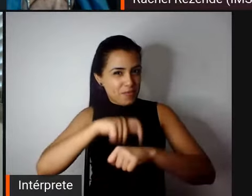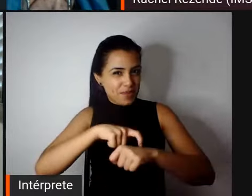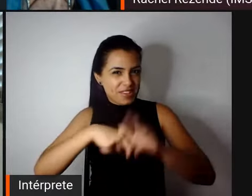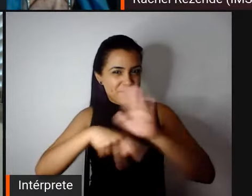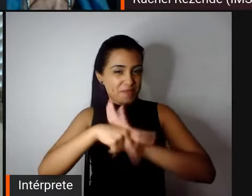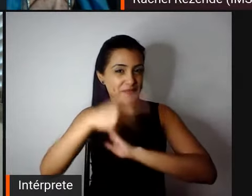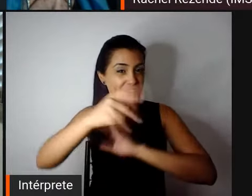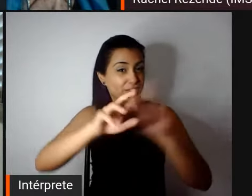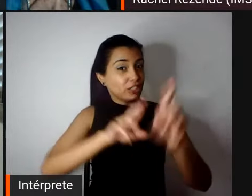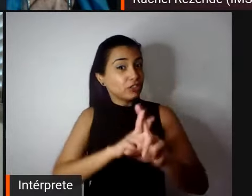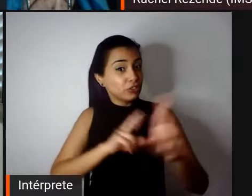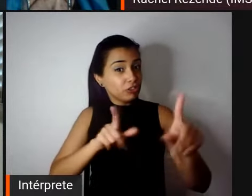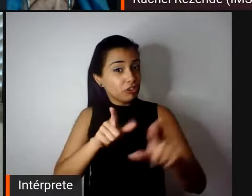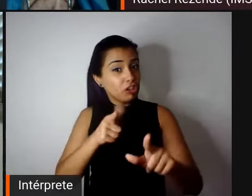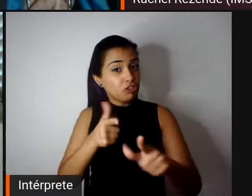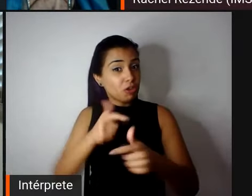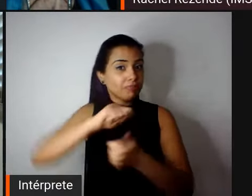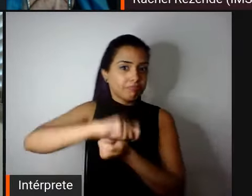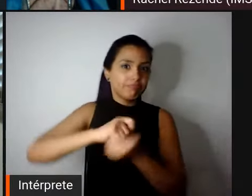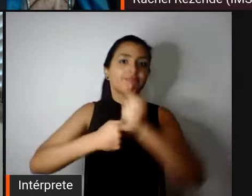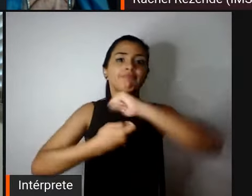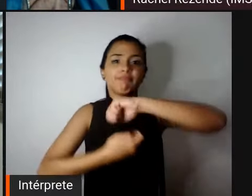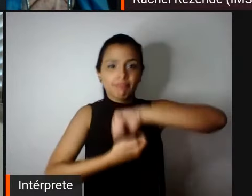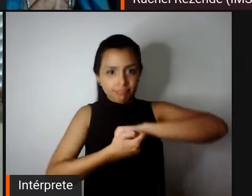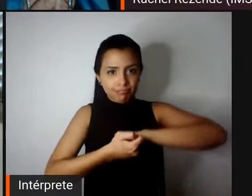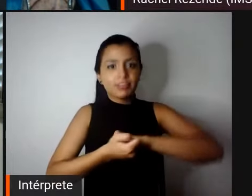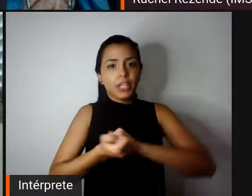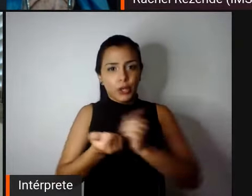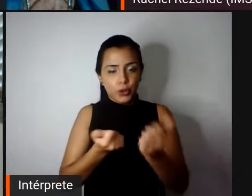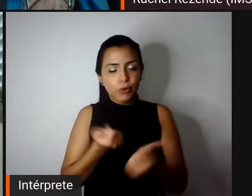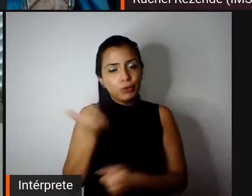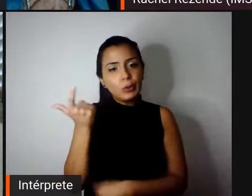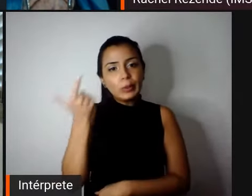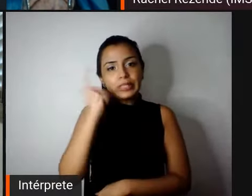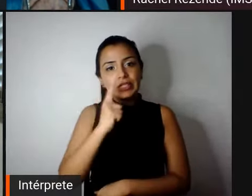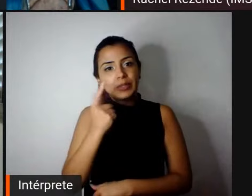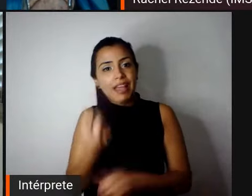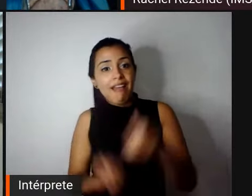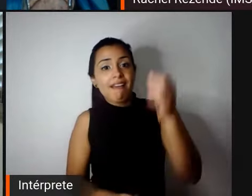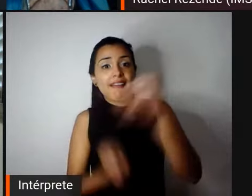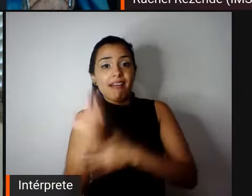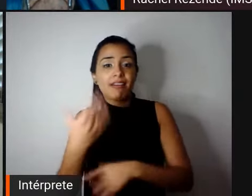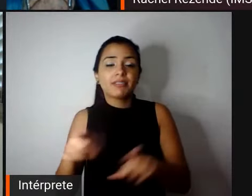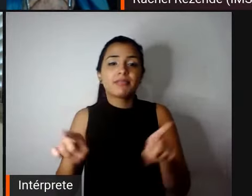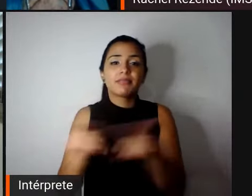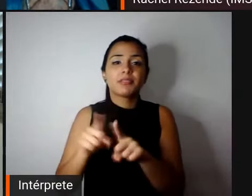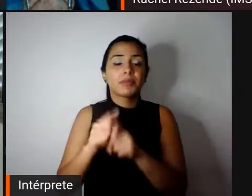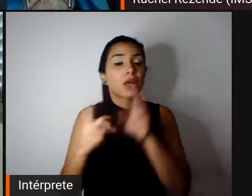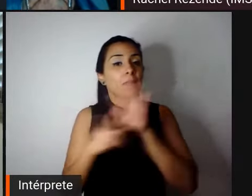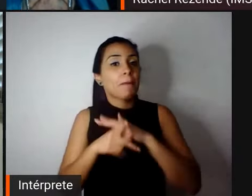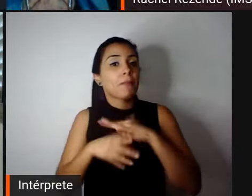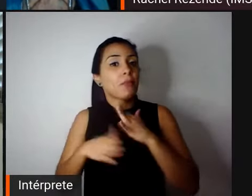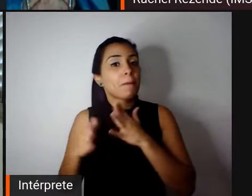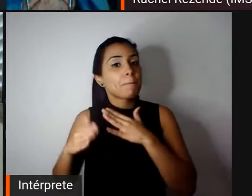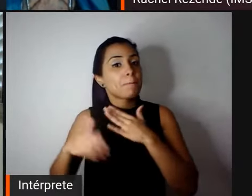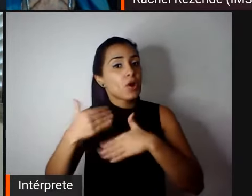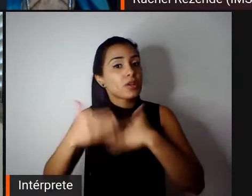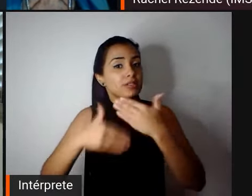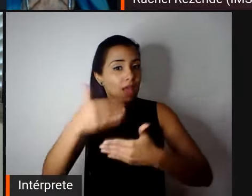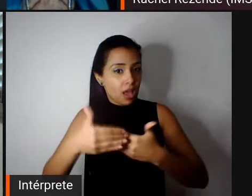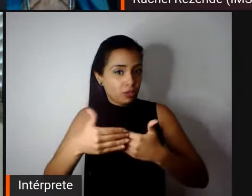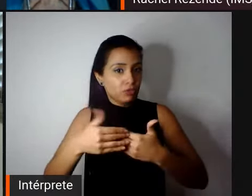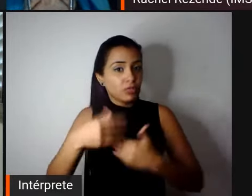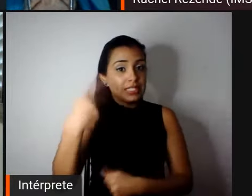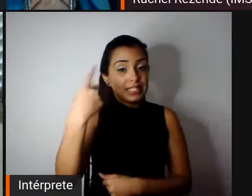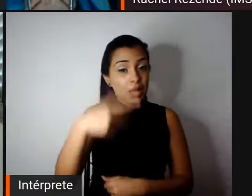vídeo, né, e também construiu aí né, muito do seu processo, do seu trabalho. Então, até pelo tempo,